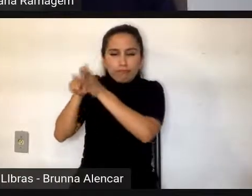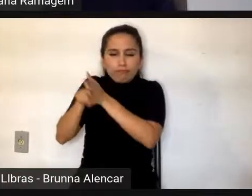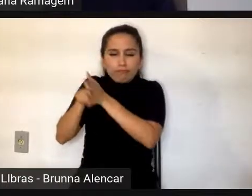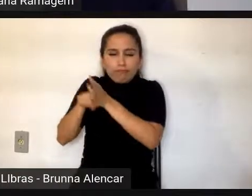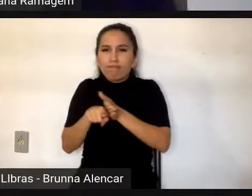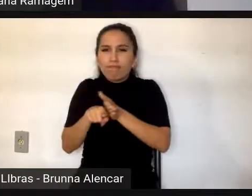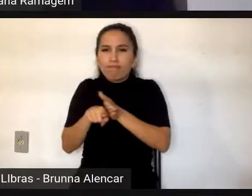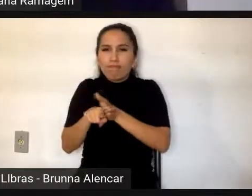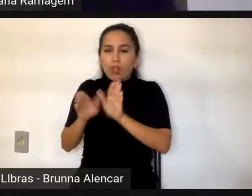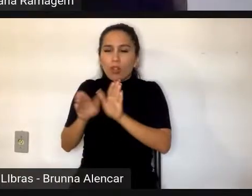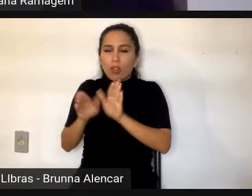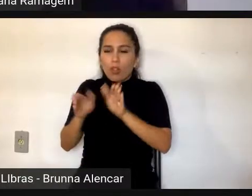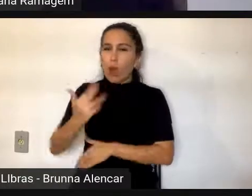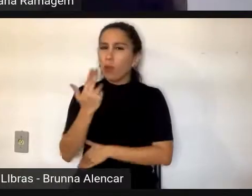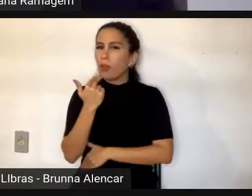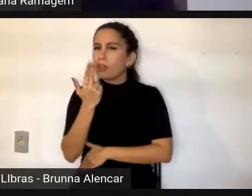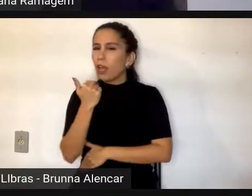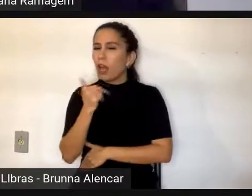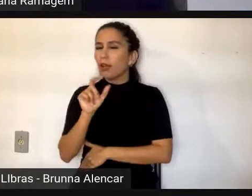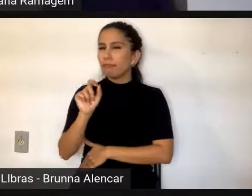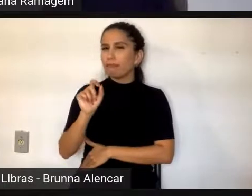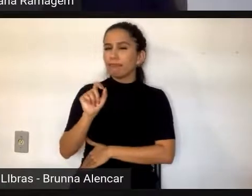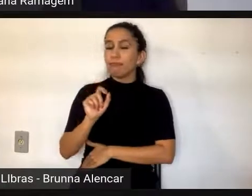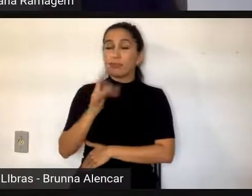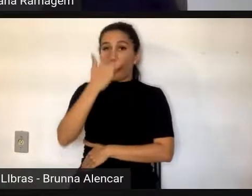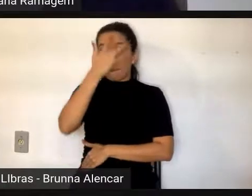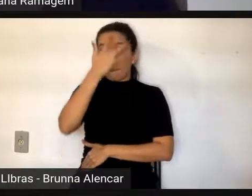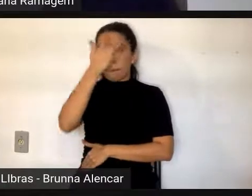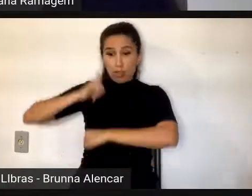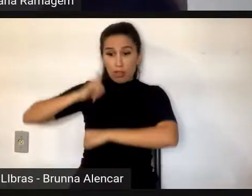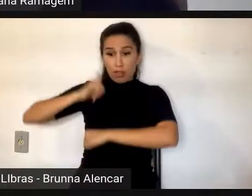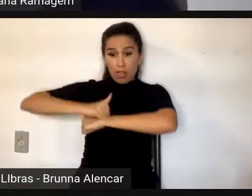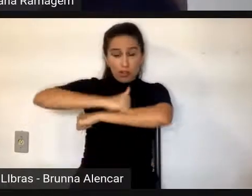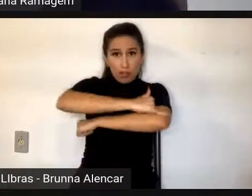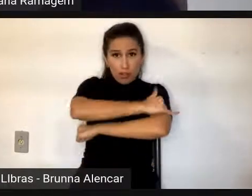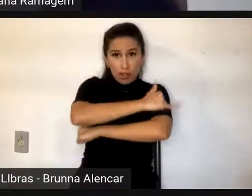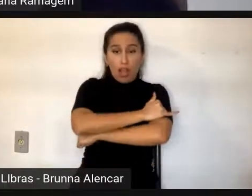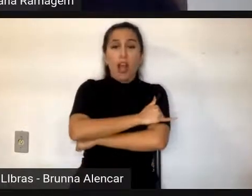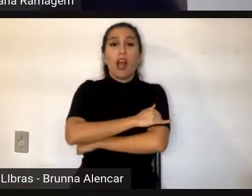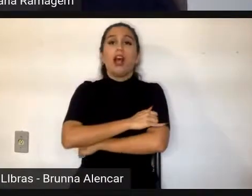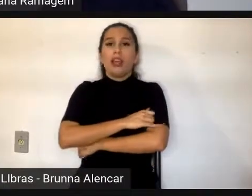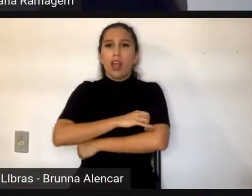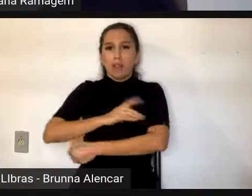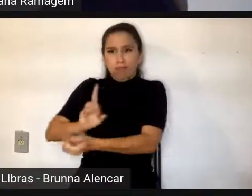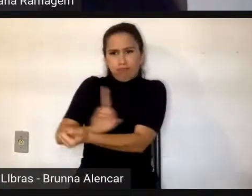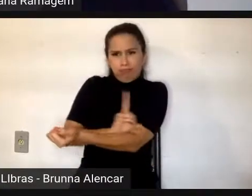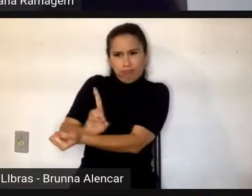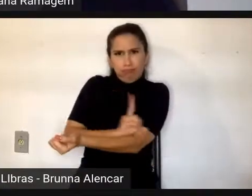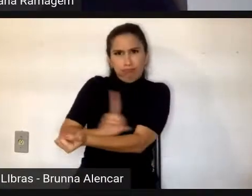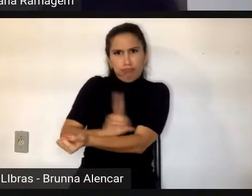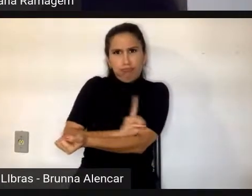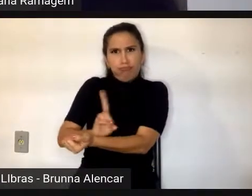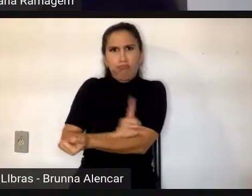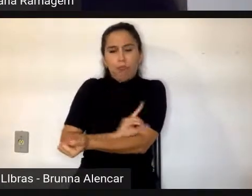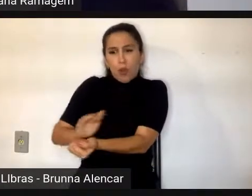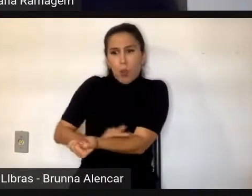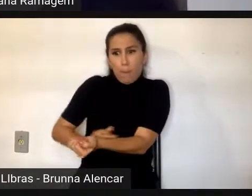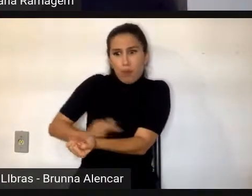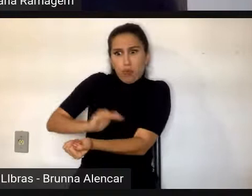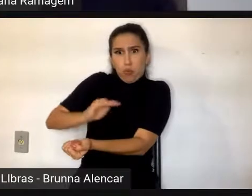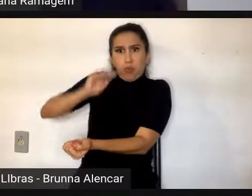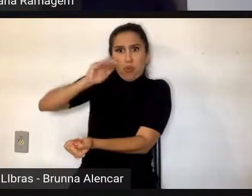as pessoas com obesidade, diabetes e hipertensão arterial, elas têm um